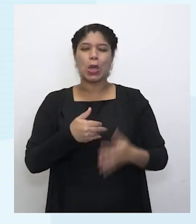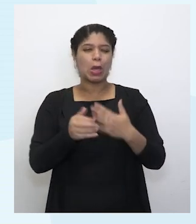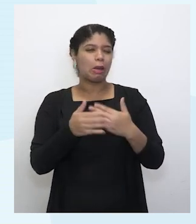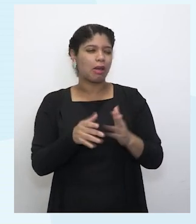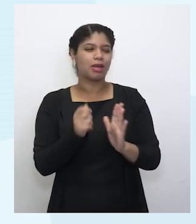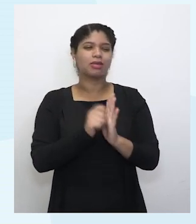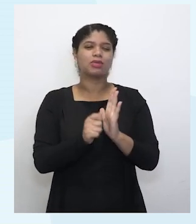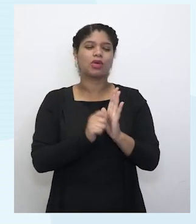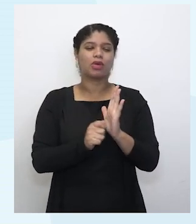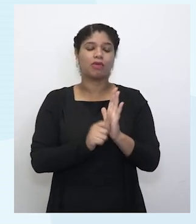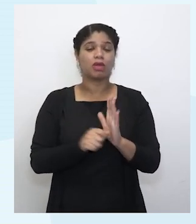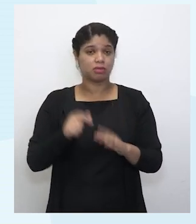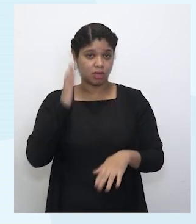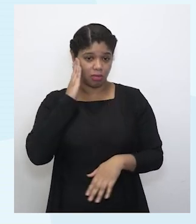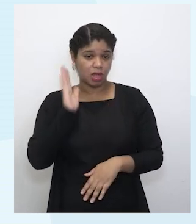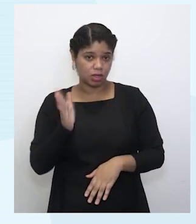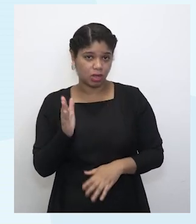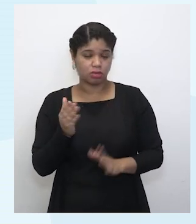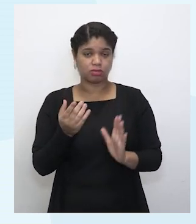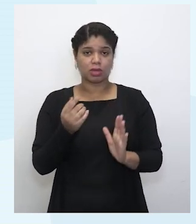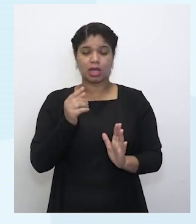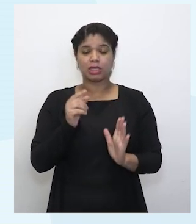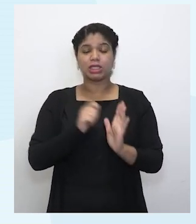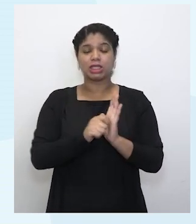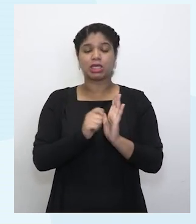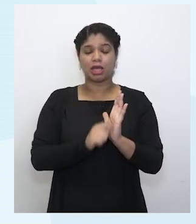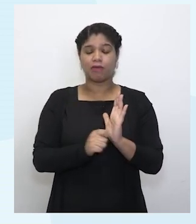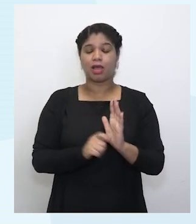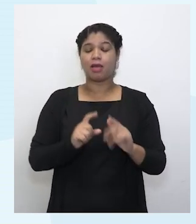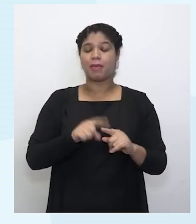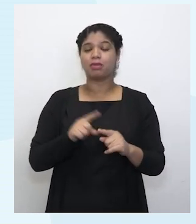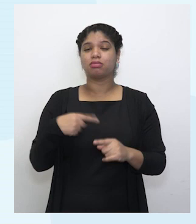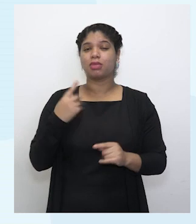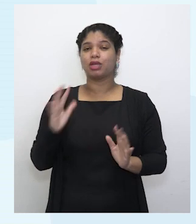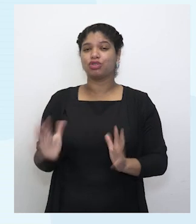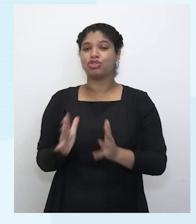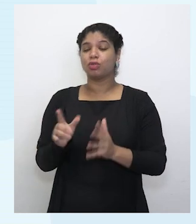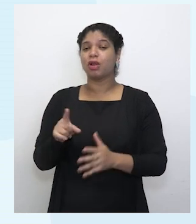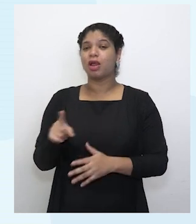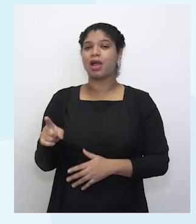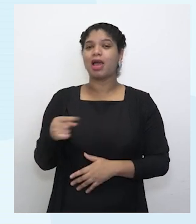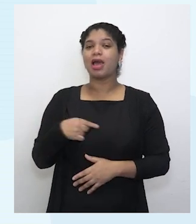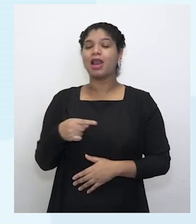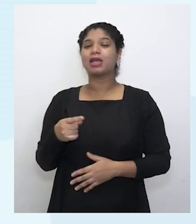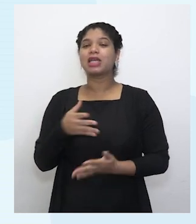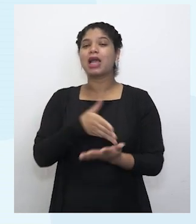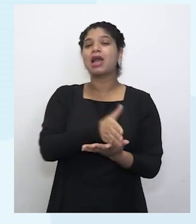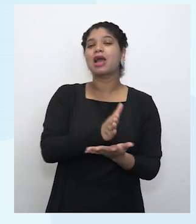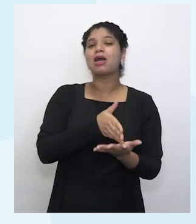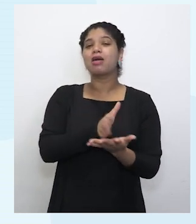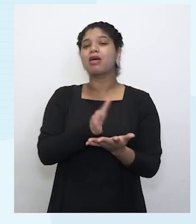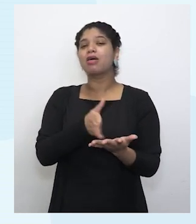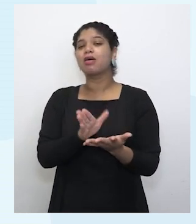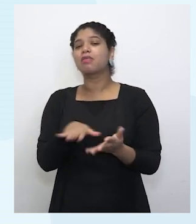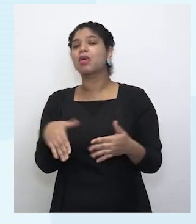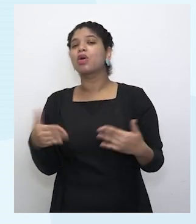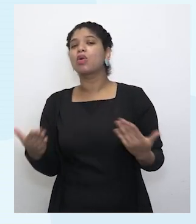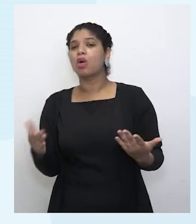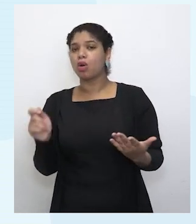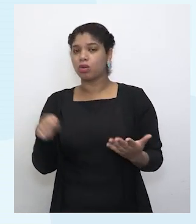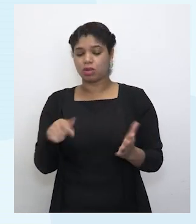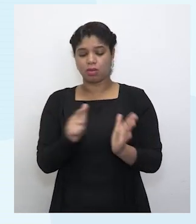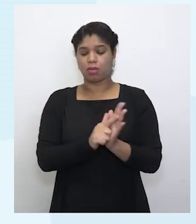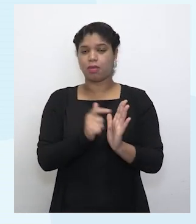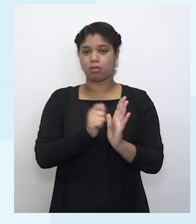porque isso ela já sabe. O seu desafio é desvendar os caminhos que a levam para construir no